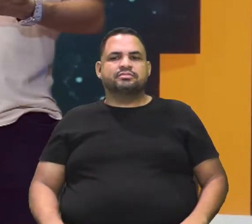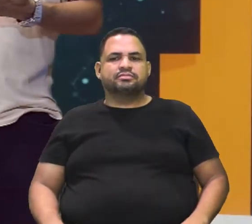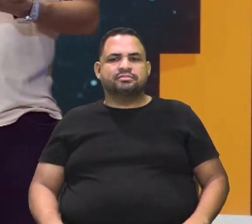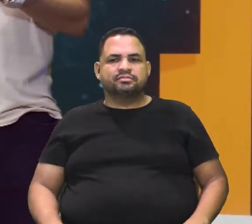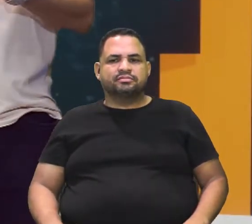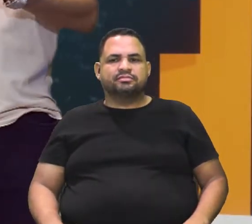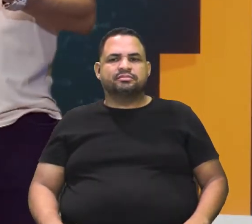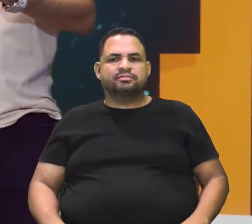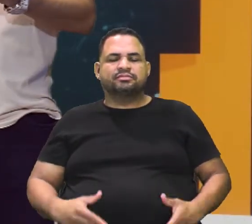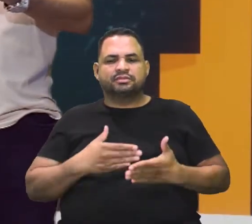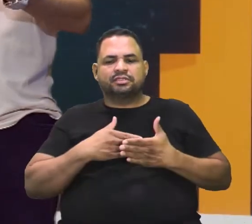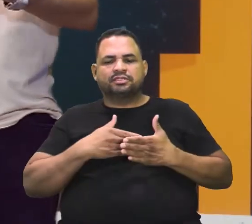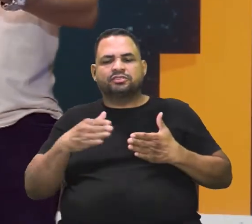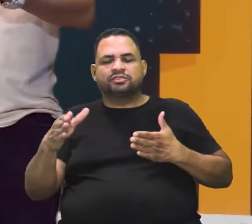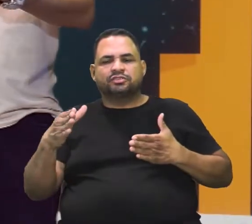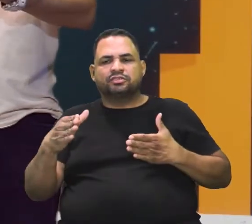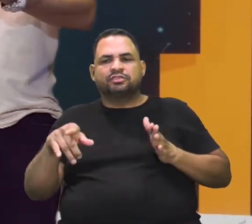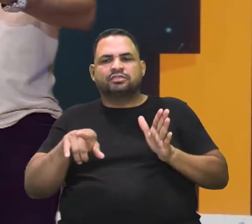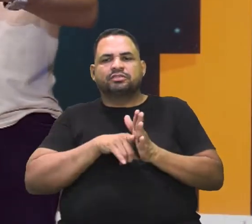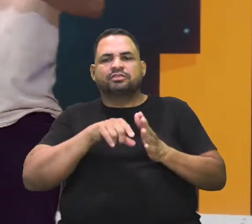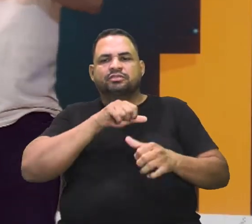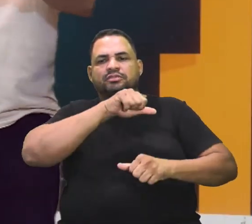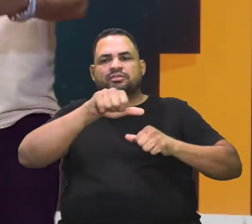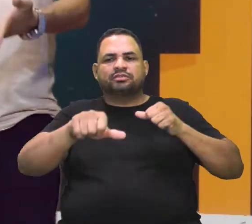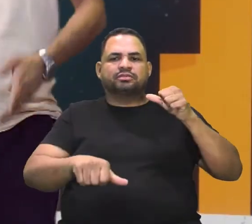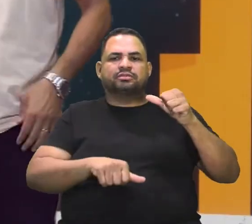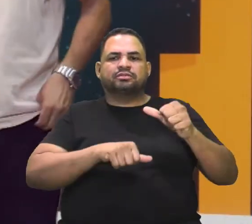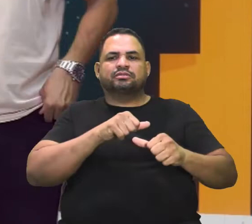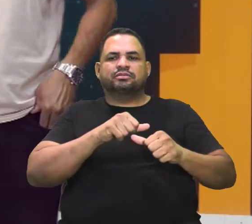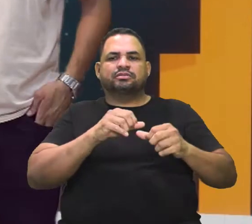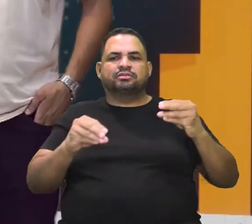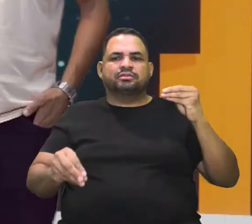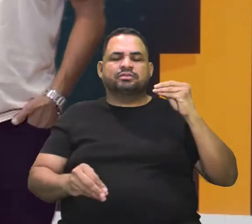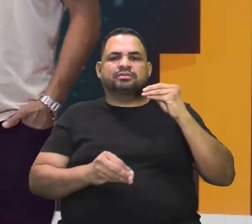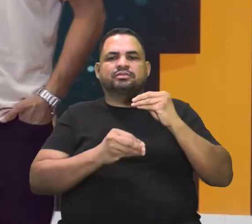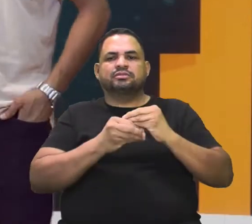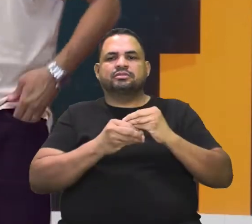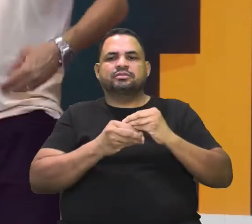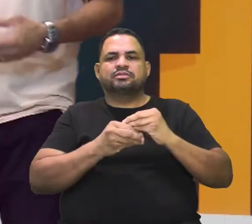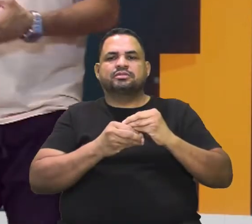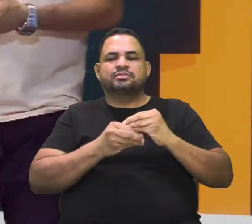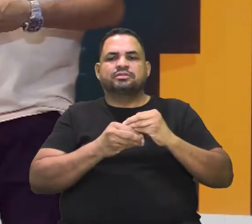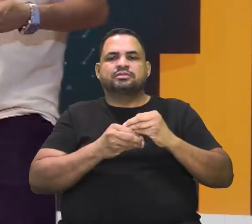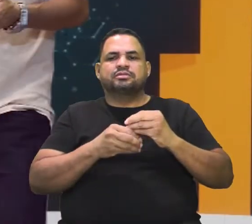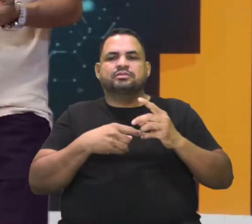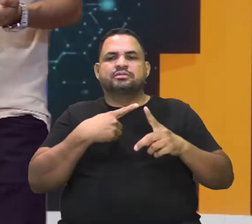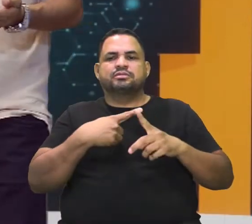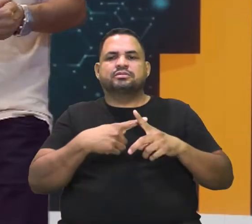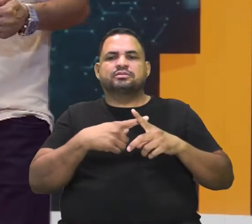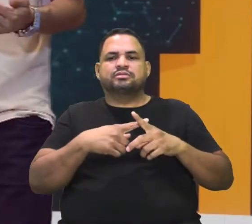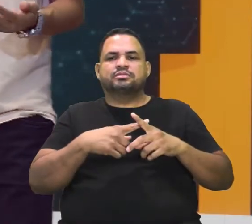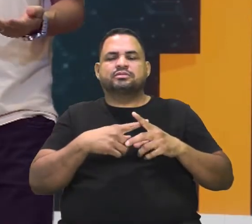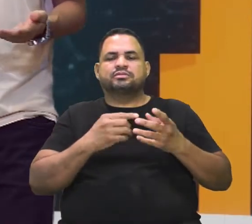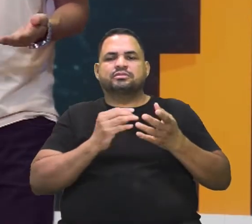aquele negativo, ela tira o negativo, ela troca o negativo e acrescenta ali uma... E aí é interessante porque assim, ó, a unidade é